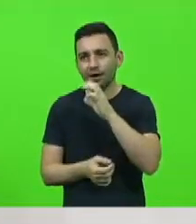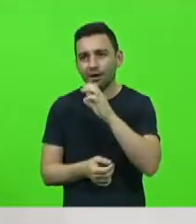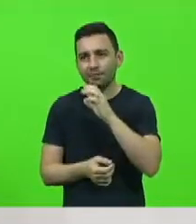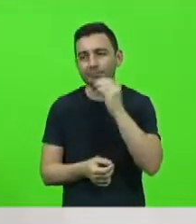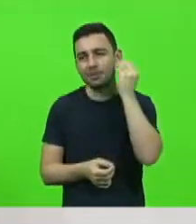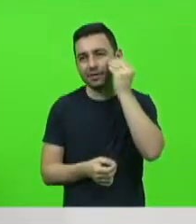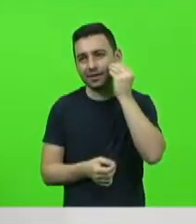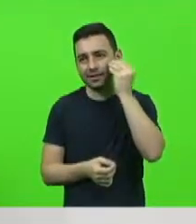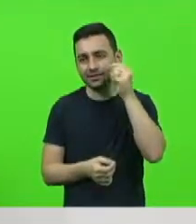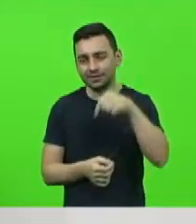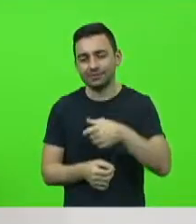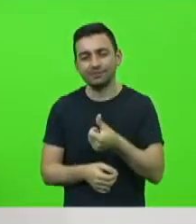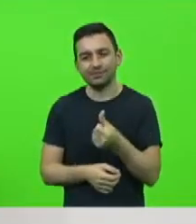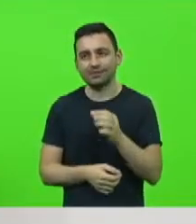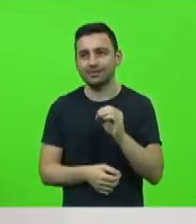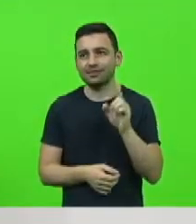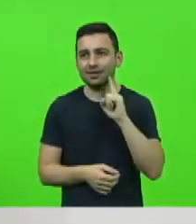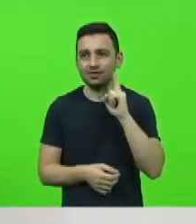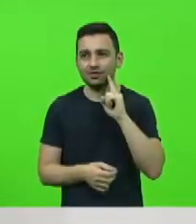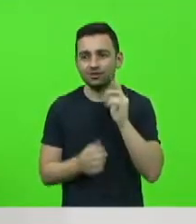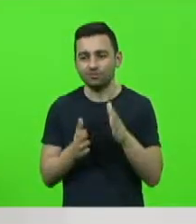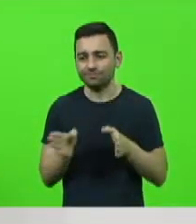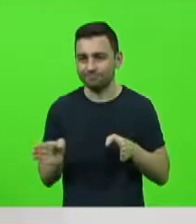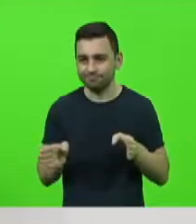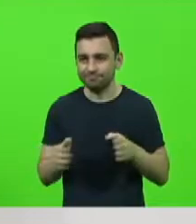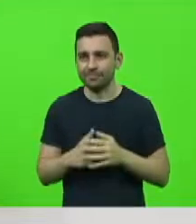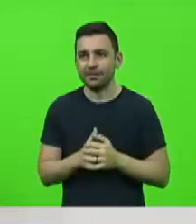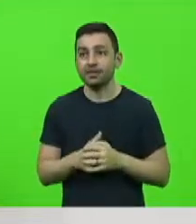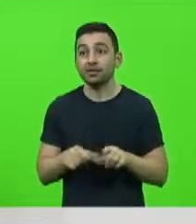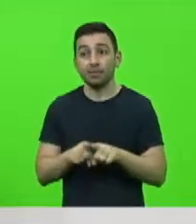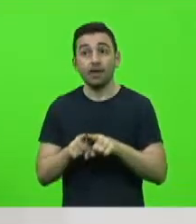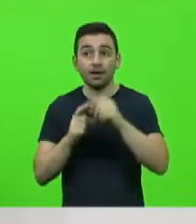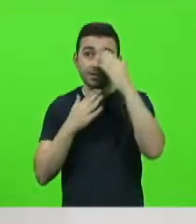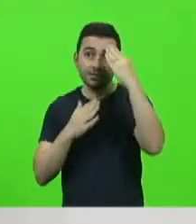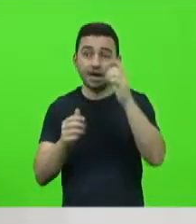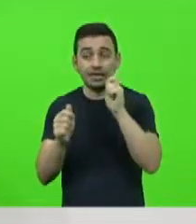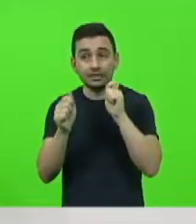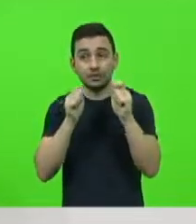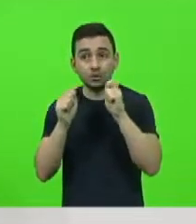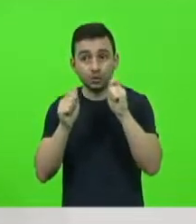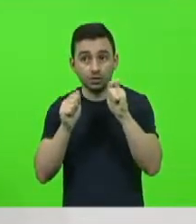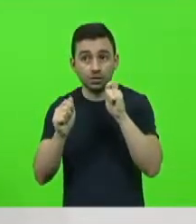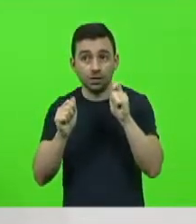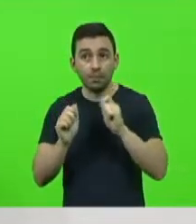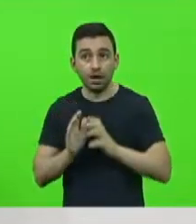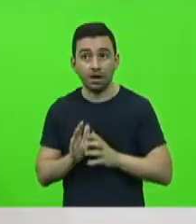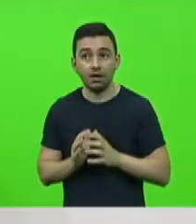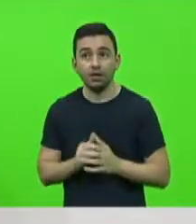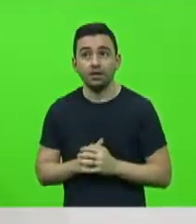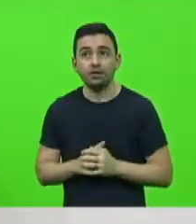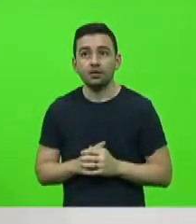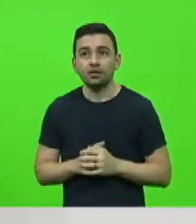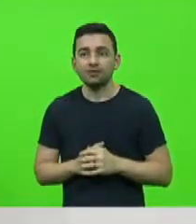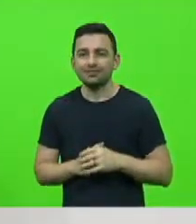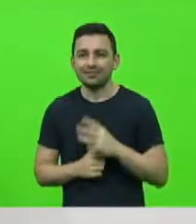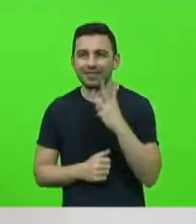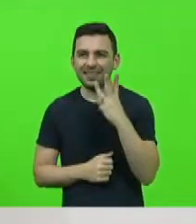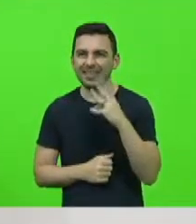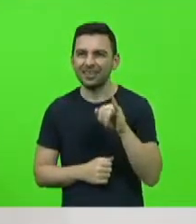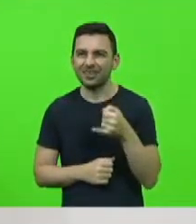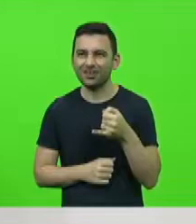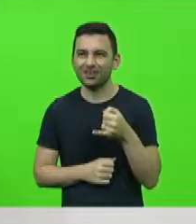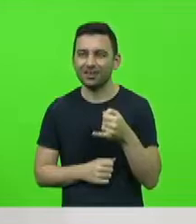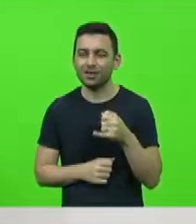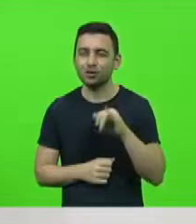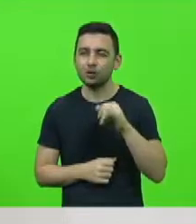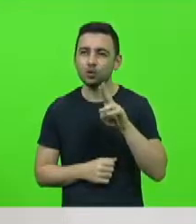nesses 60 dias. Cumprimentar também e agradecer nossa assessoria de bancada, os 3 Jotas, né? As 2